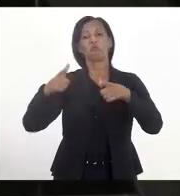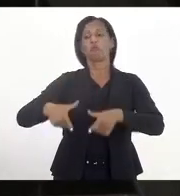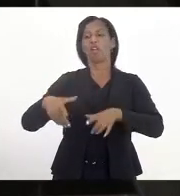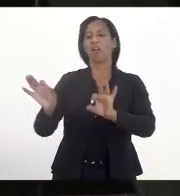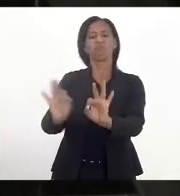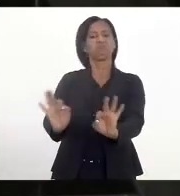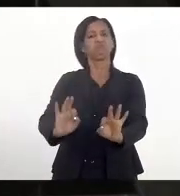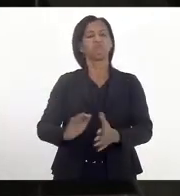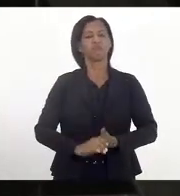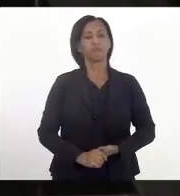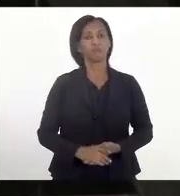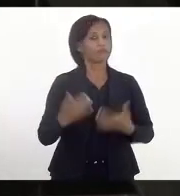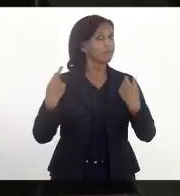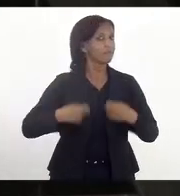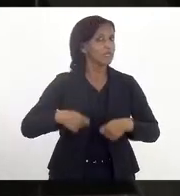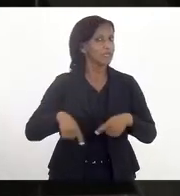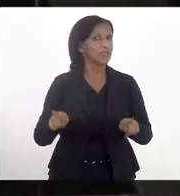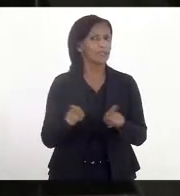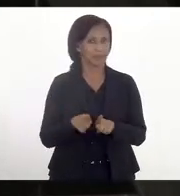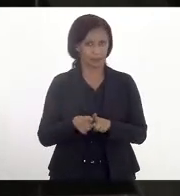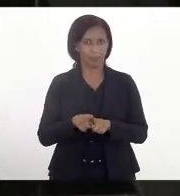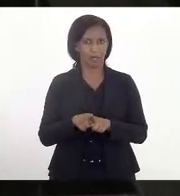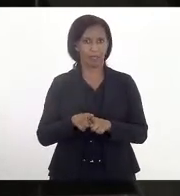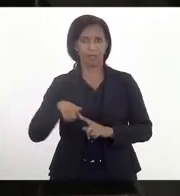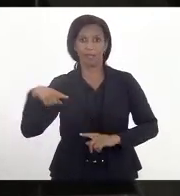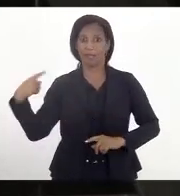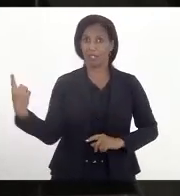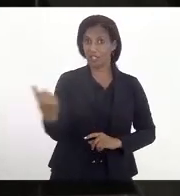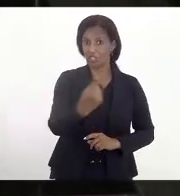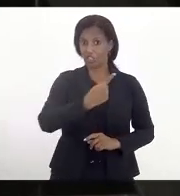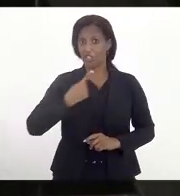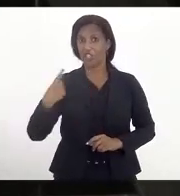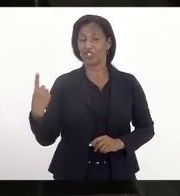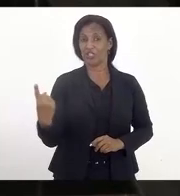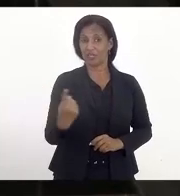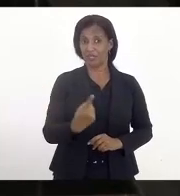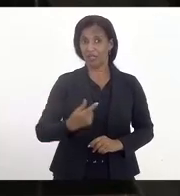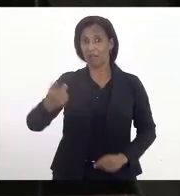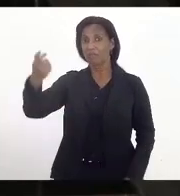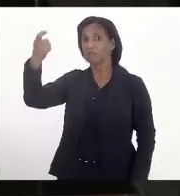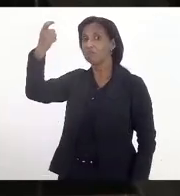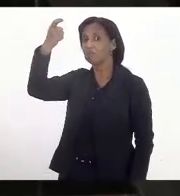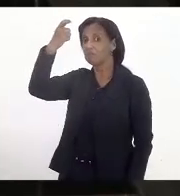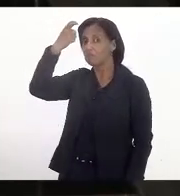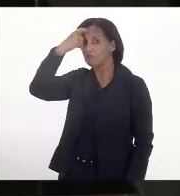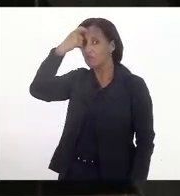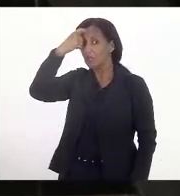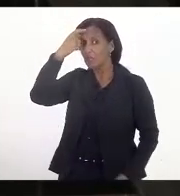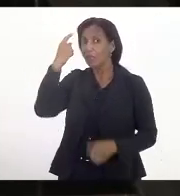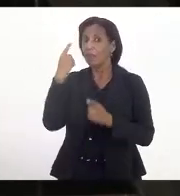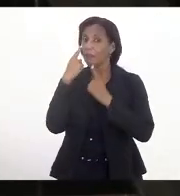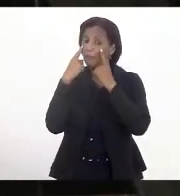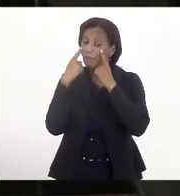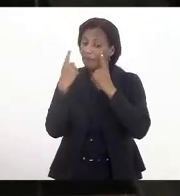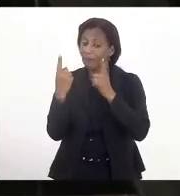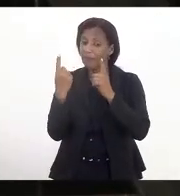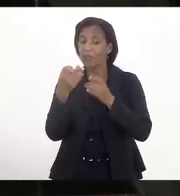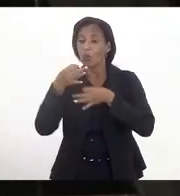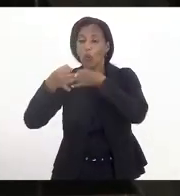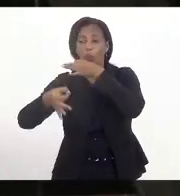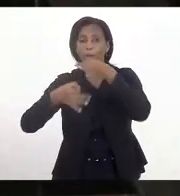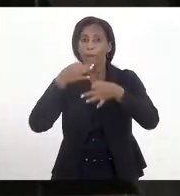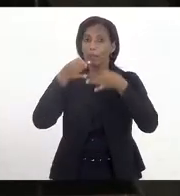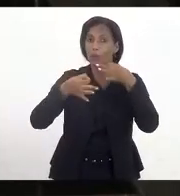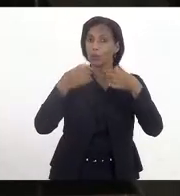também que a gente tenha altivez para fazer os contrapontos necessários